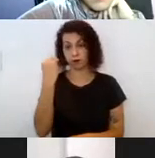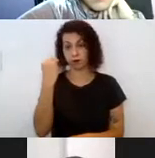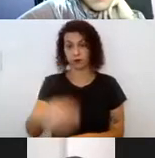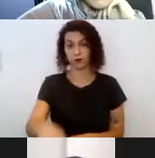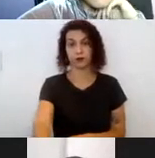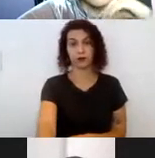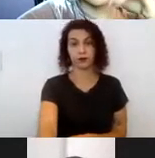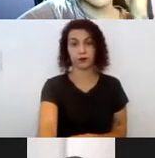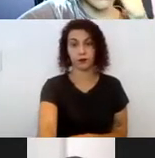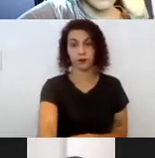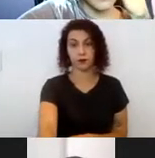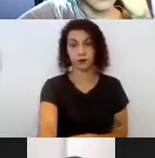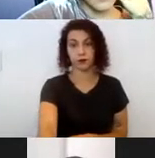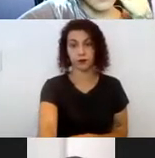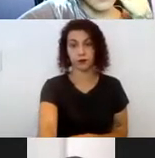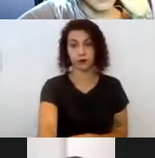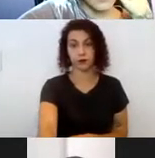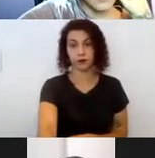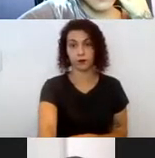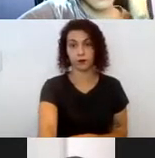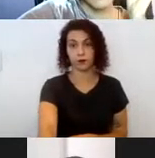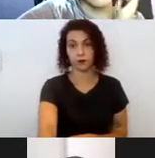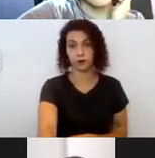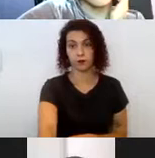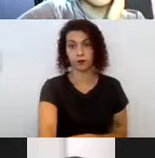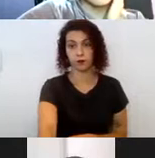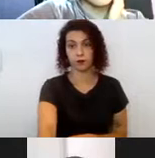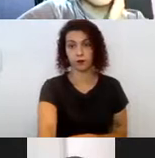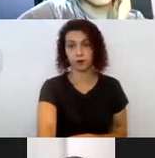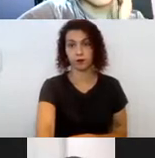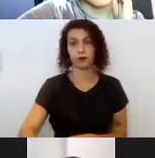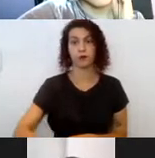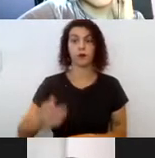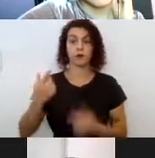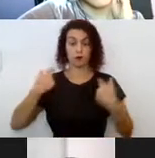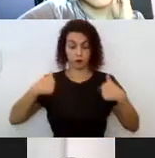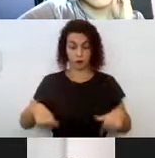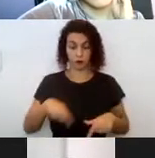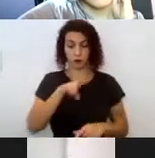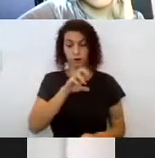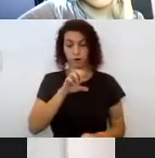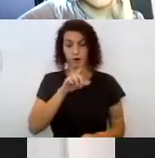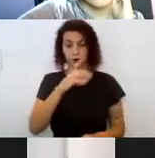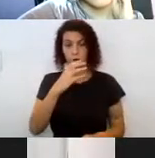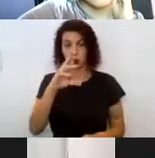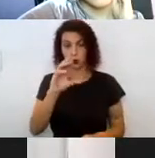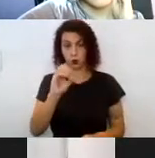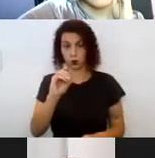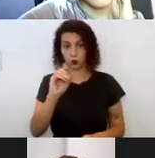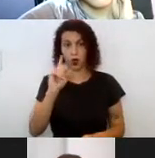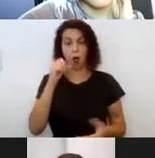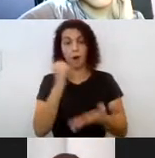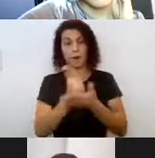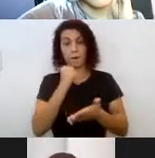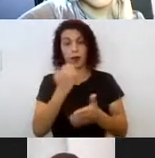uma camiseta da velcro que é uma marca que também estou usando outra camisa do Gabriel que vou pedir Patrocínio que é uma